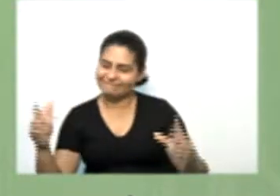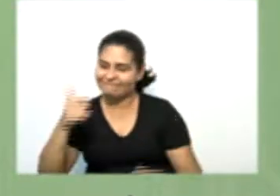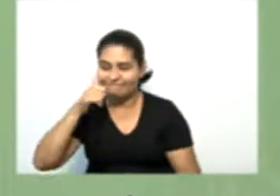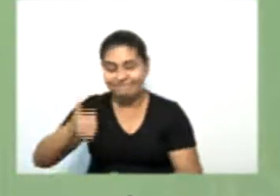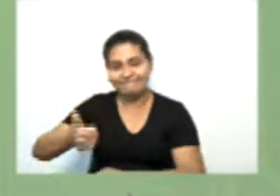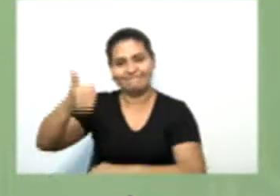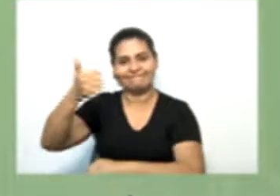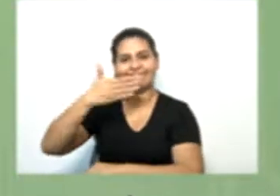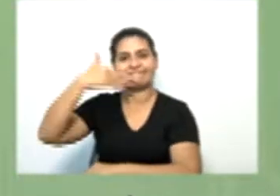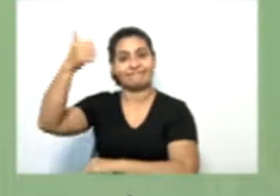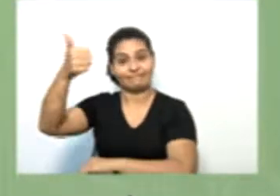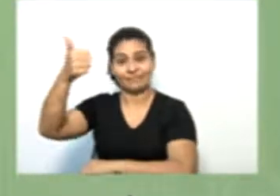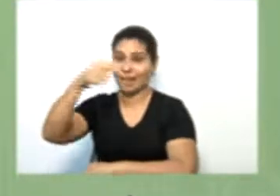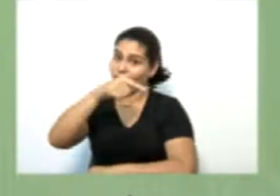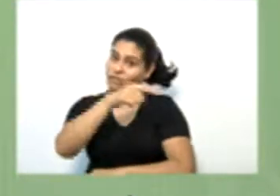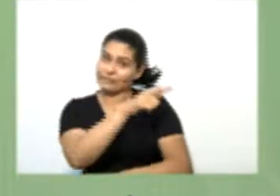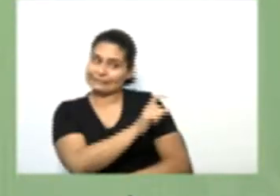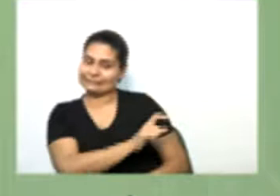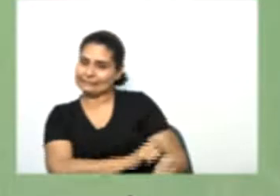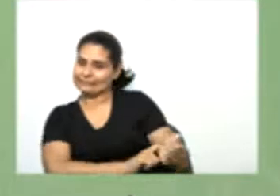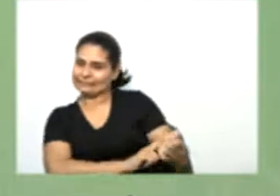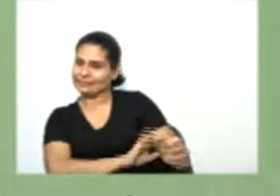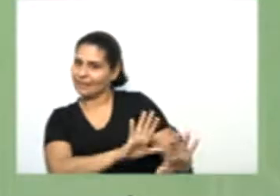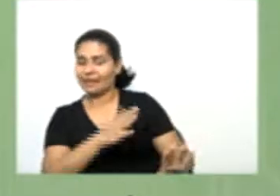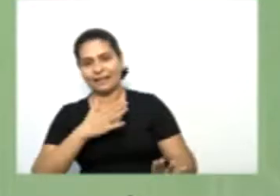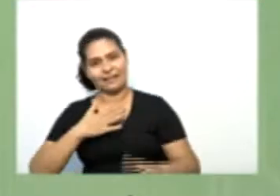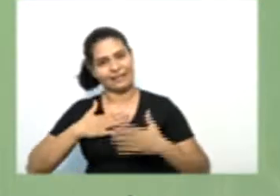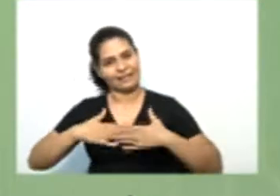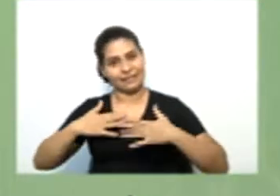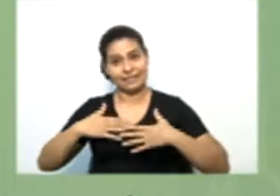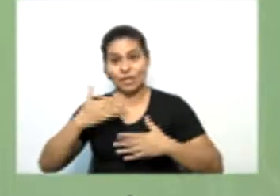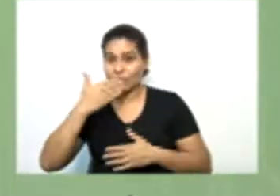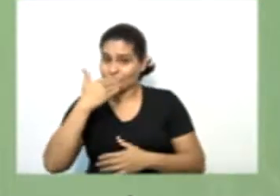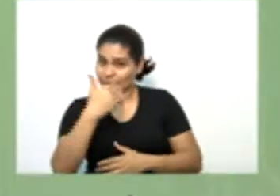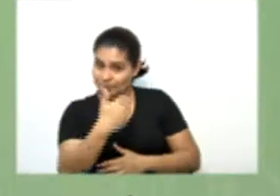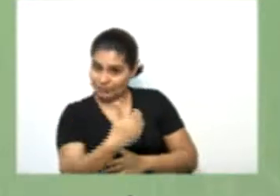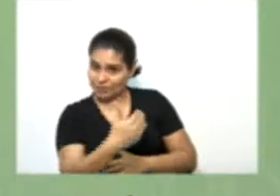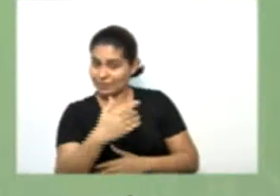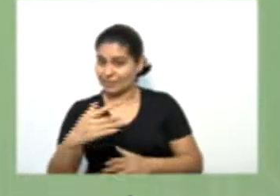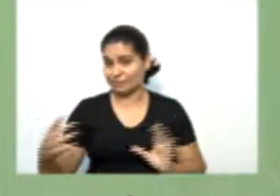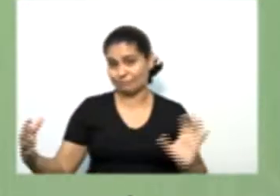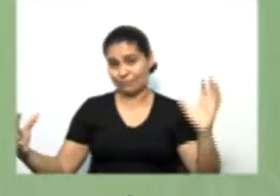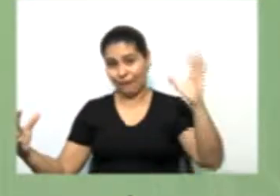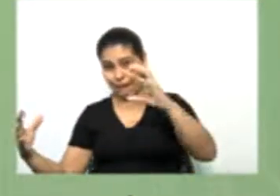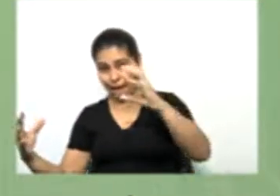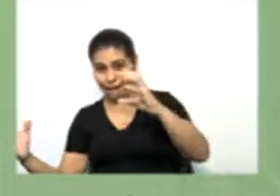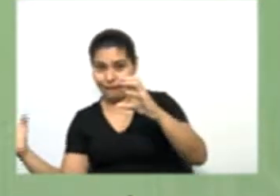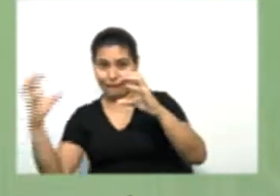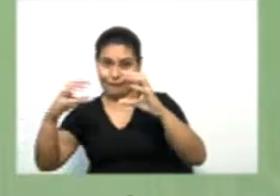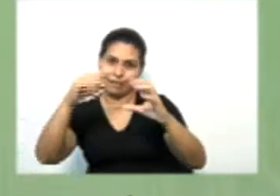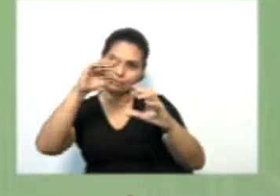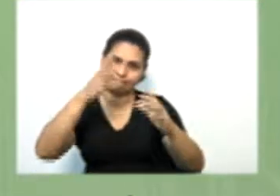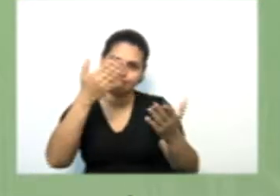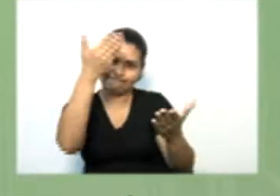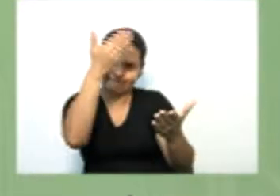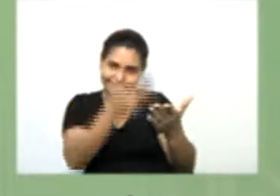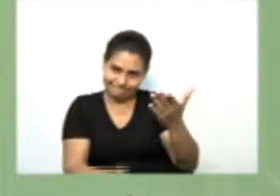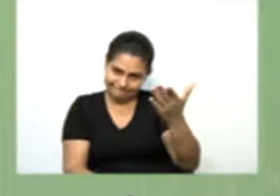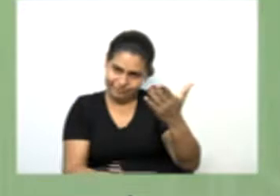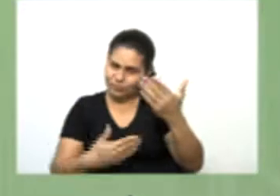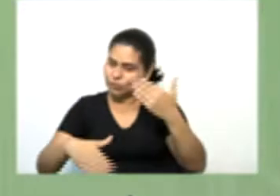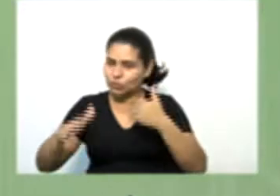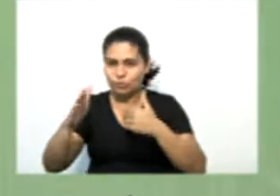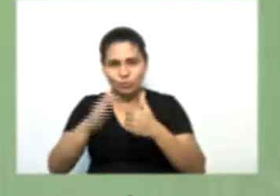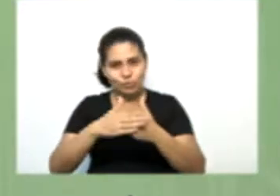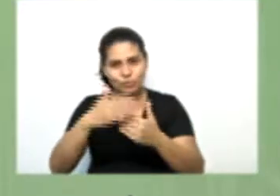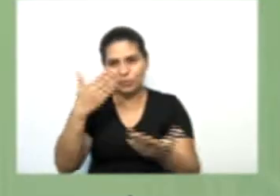é? Sobre o outro que vai estar mais exaltado, claro, pois quem ofende já perdeu toda